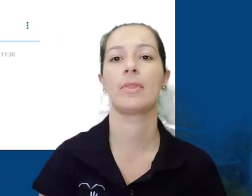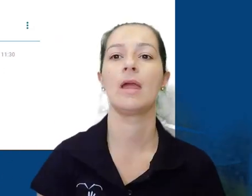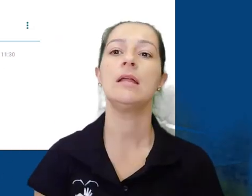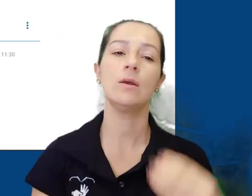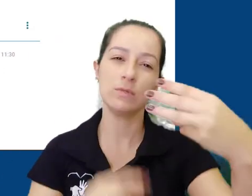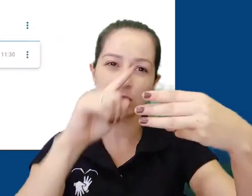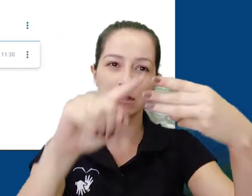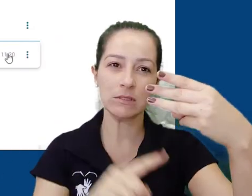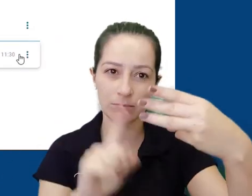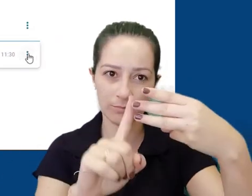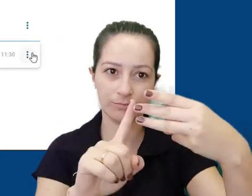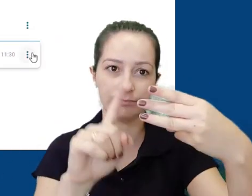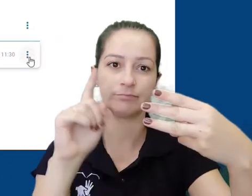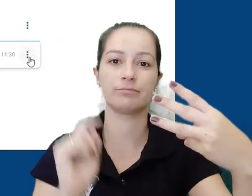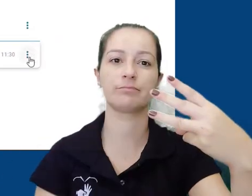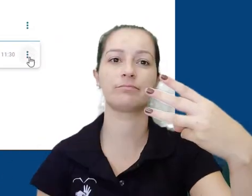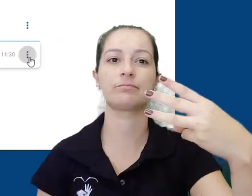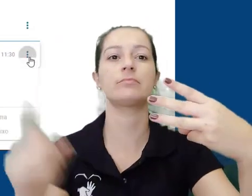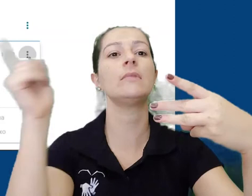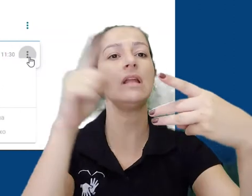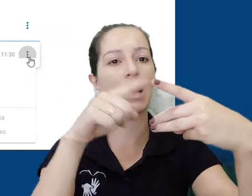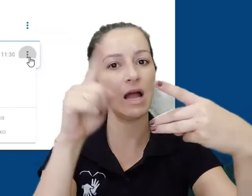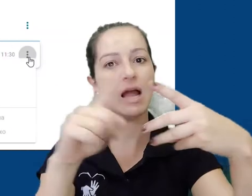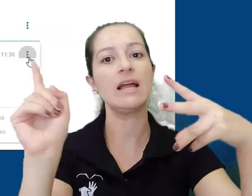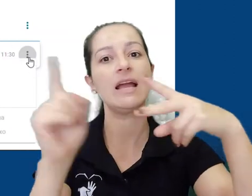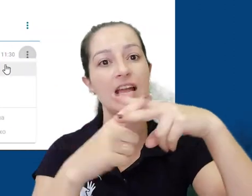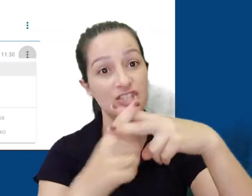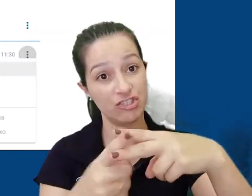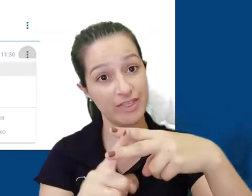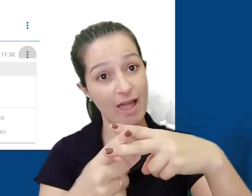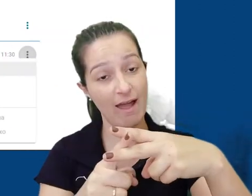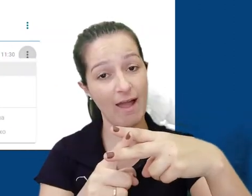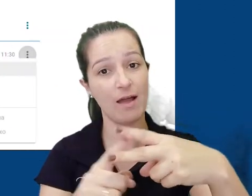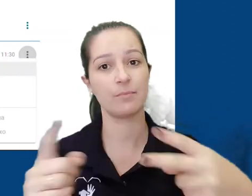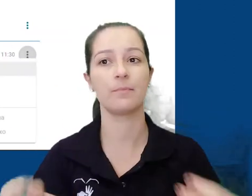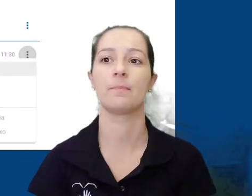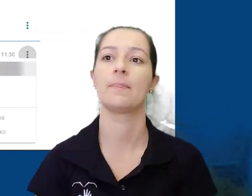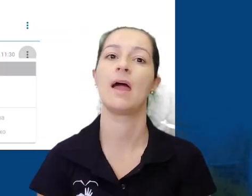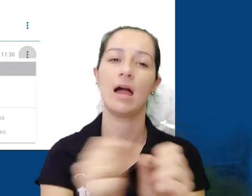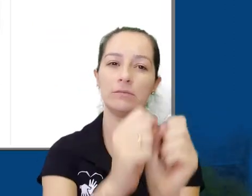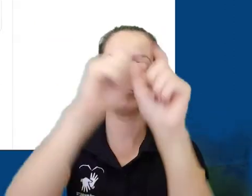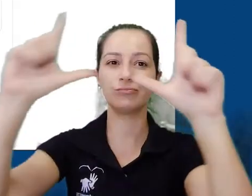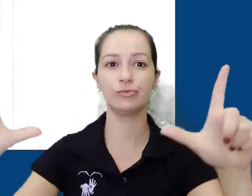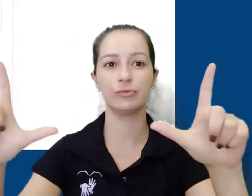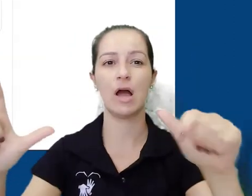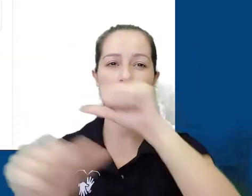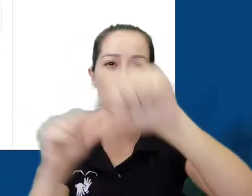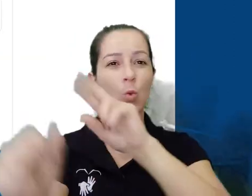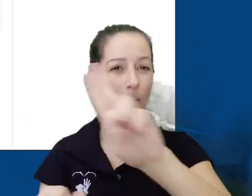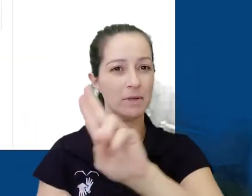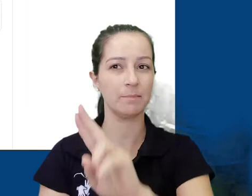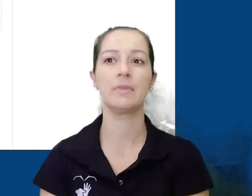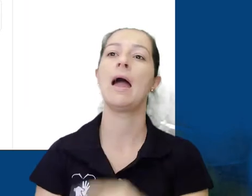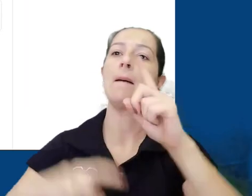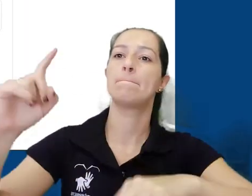último cenário vou clicar nos três pontinhos ao lado do nome do material que eu acabei de postar clicar na opção de editar ele é um